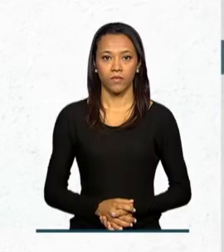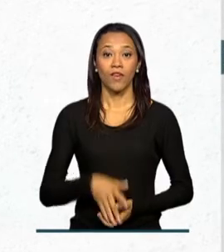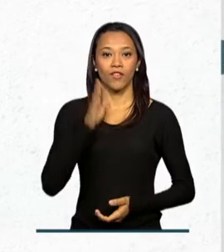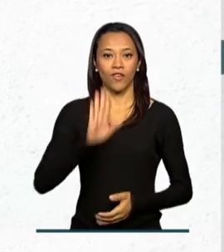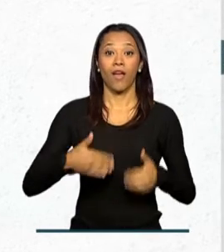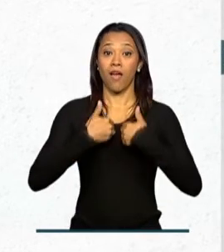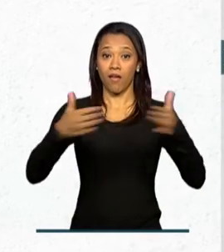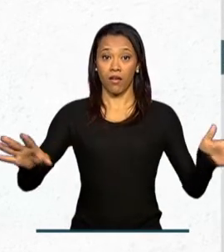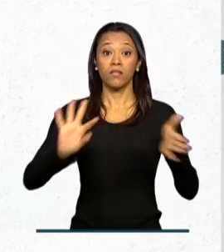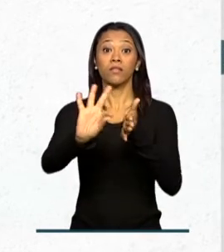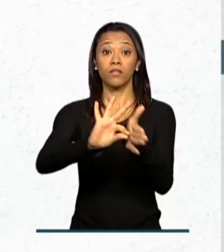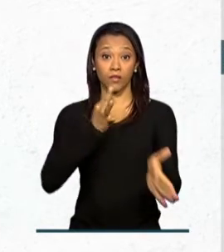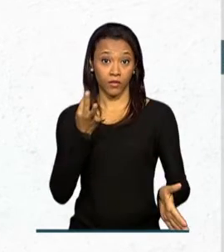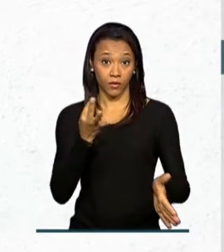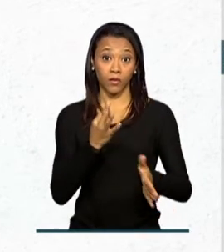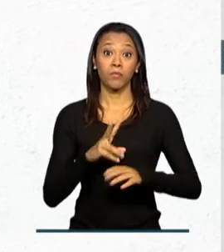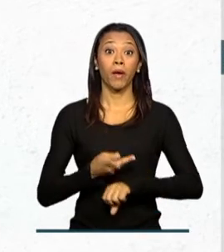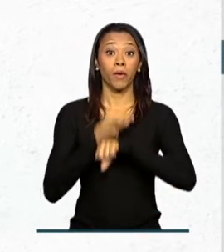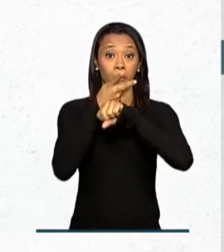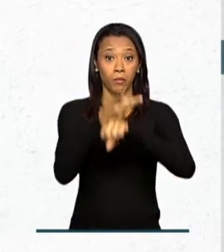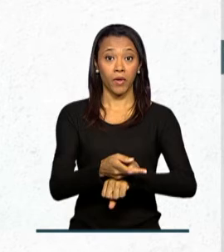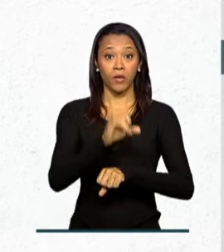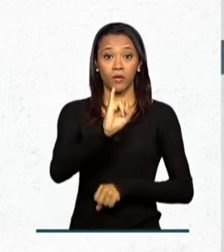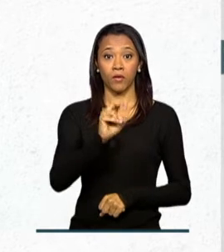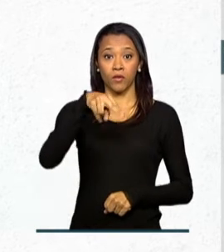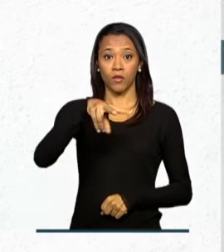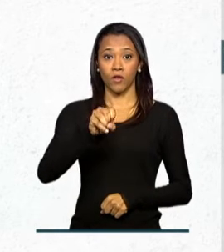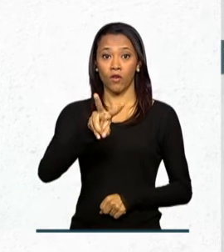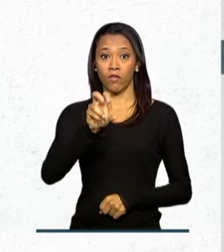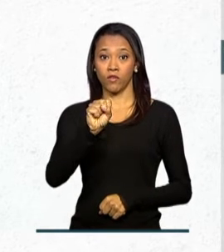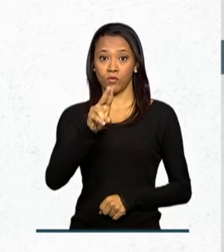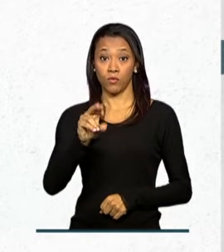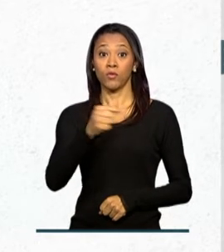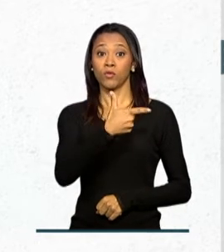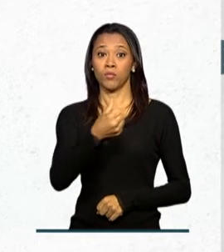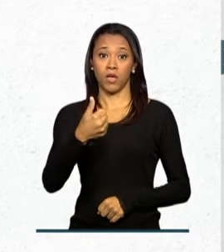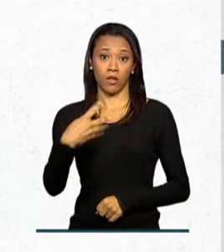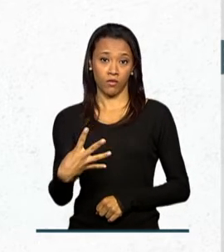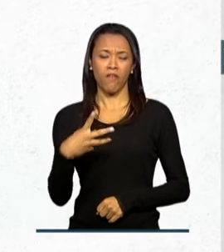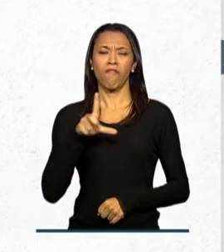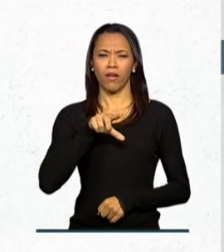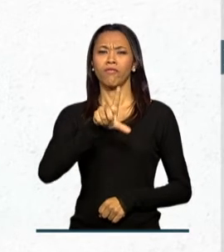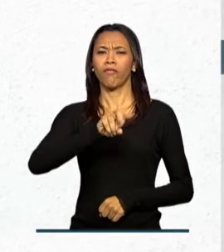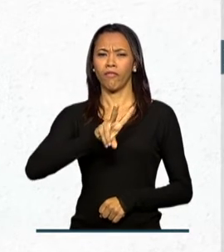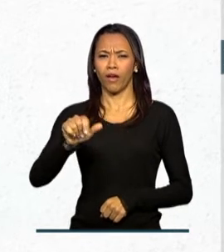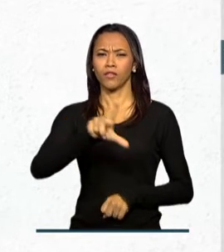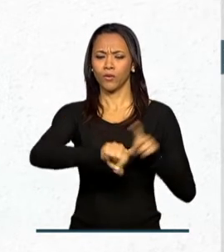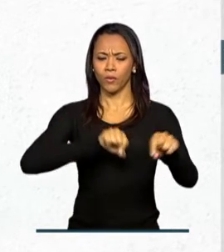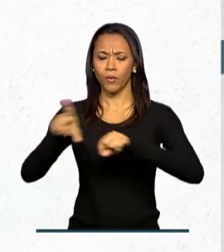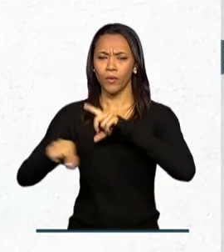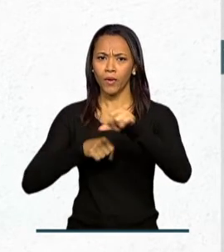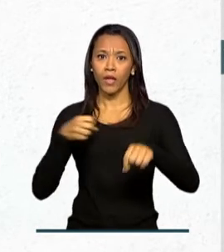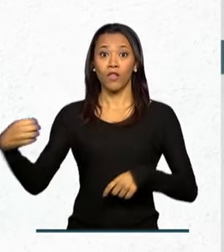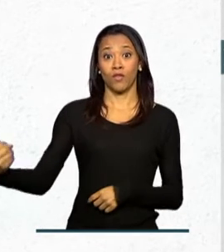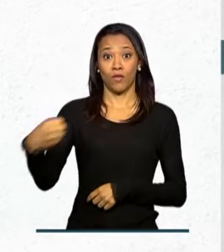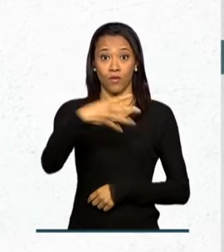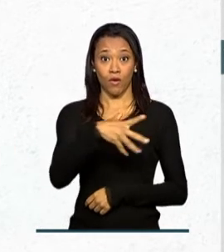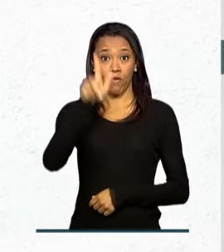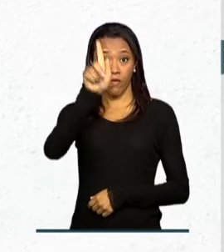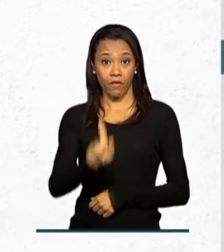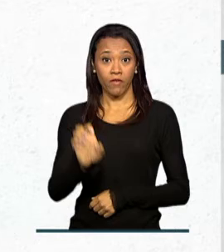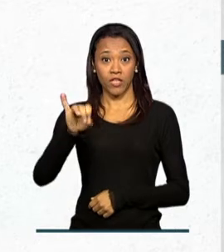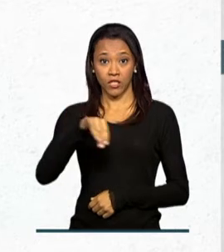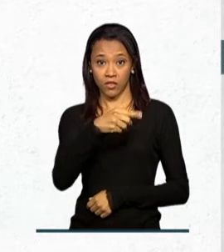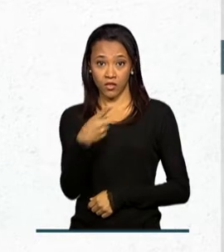Estão abertas as inscrições para o Prêmio Nova SUS 2014, que vai selecionar ações inovadoras em gestão do trabalho no